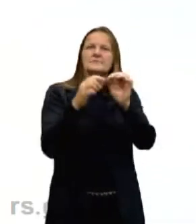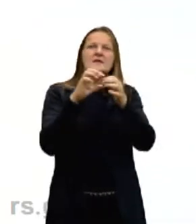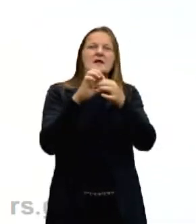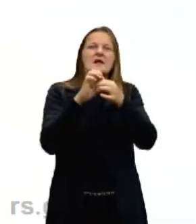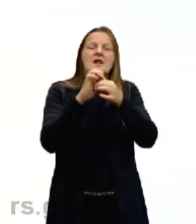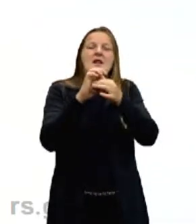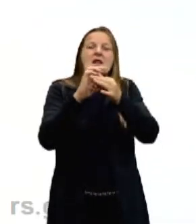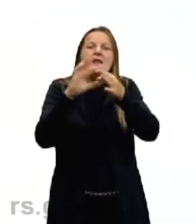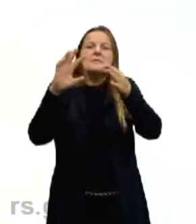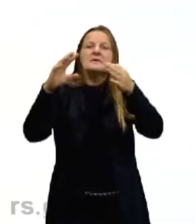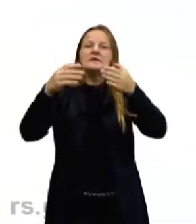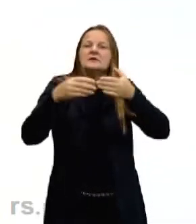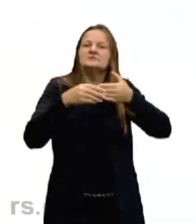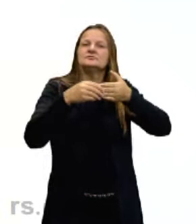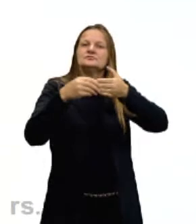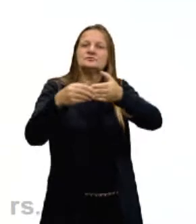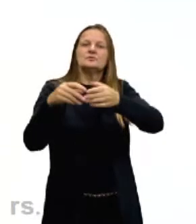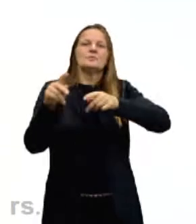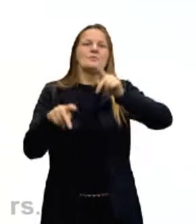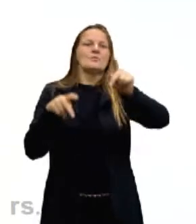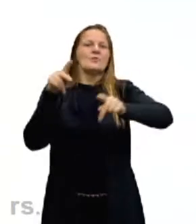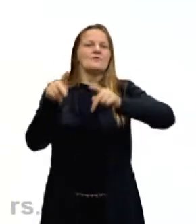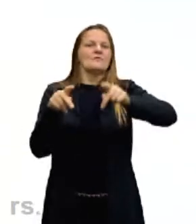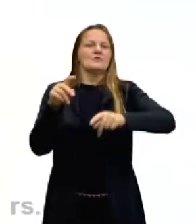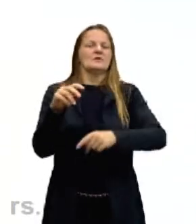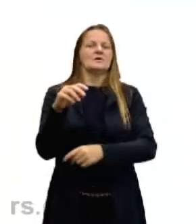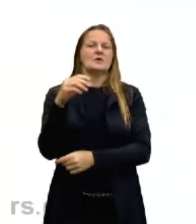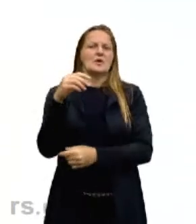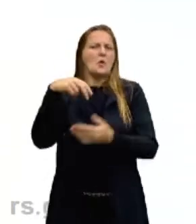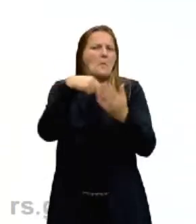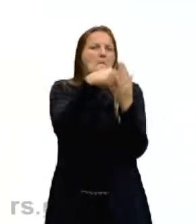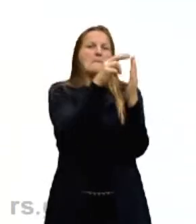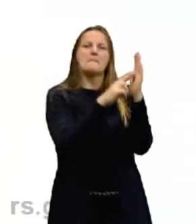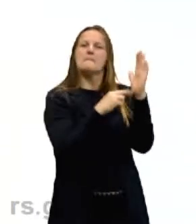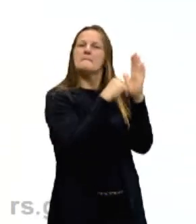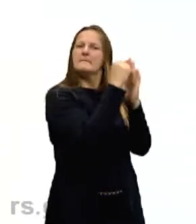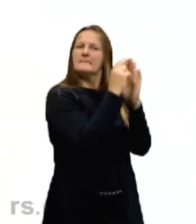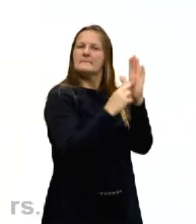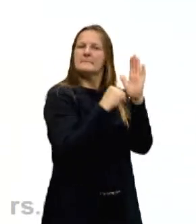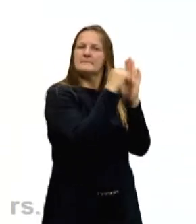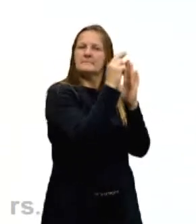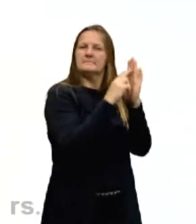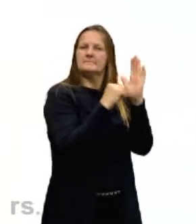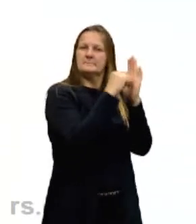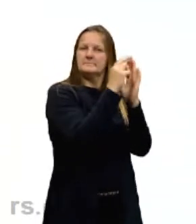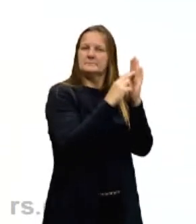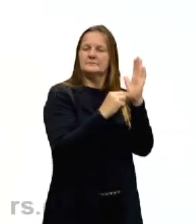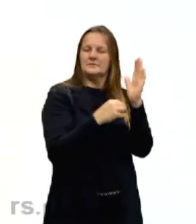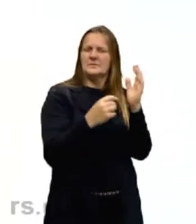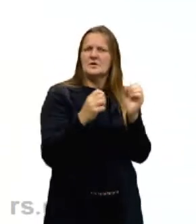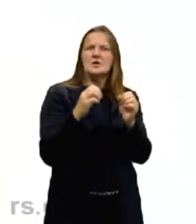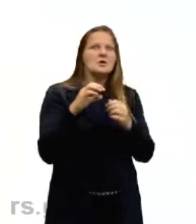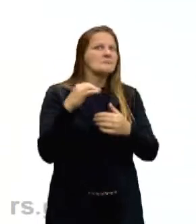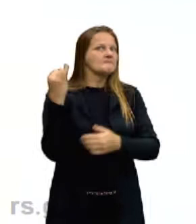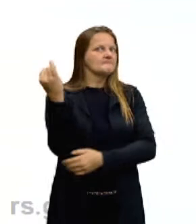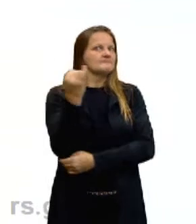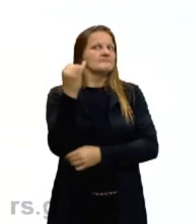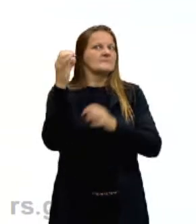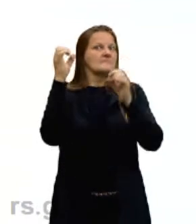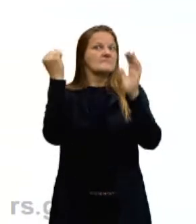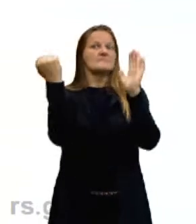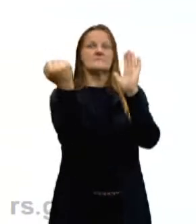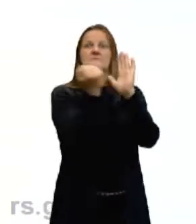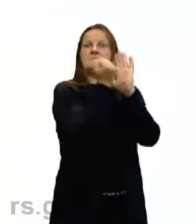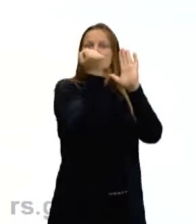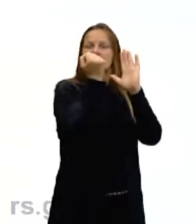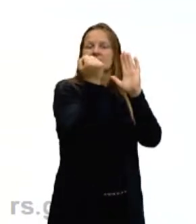conduzindo O povo tá que é de um pintor chamado dela acroa e ela é uma das grandes a uns grandes símbolos